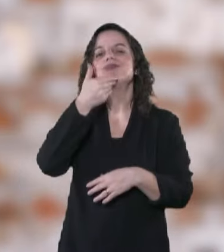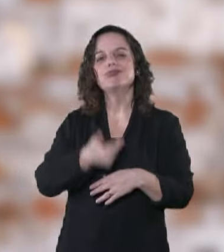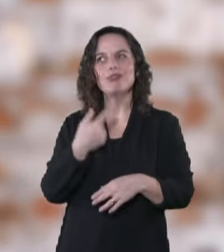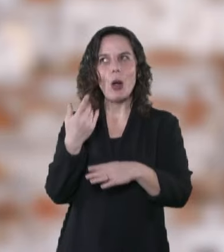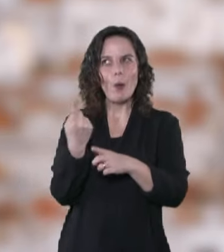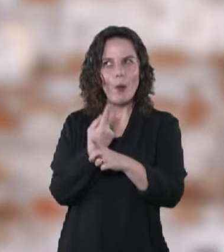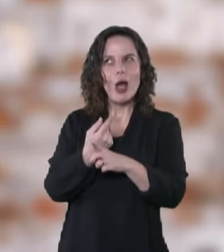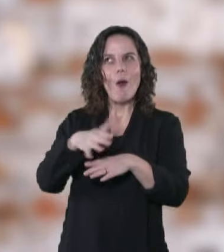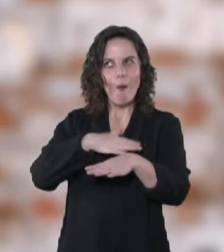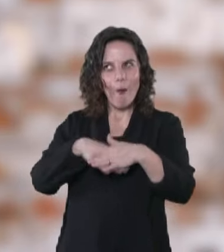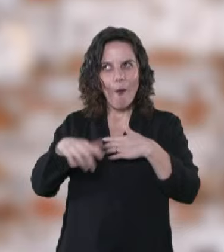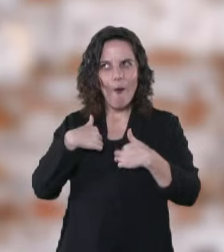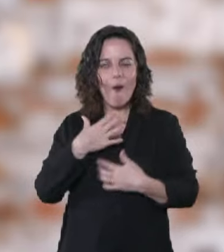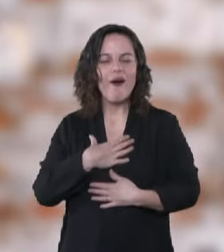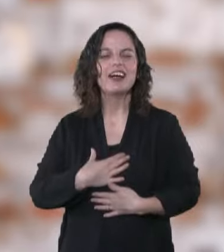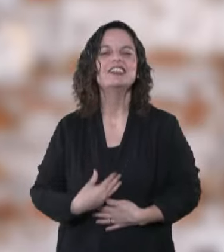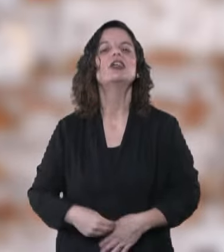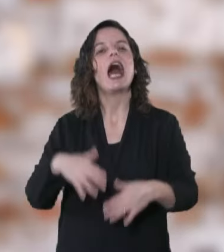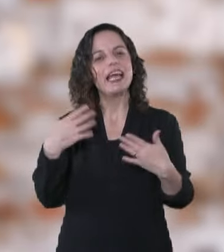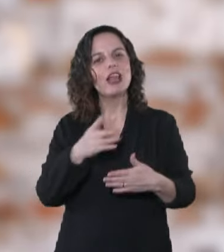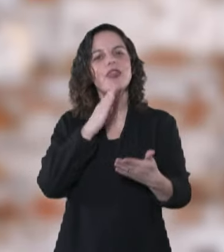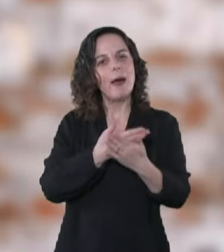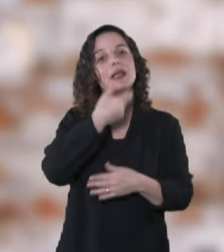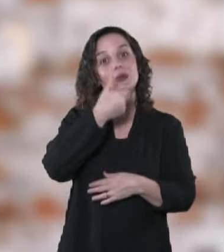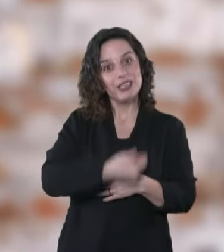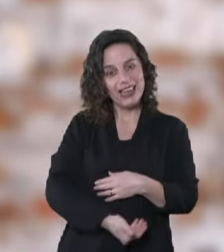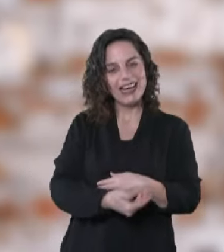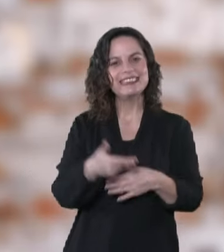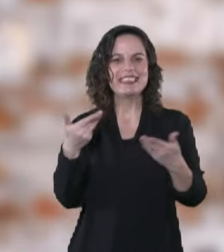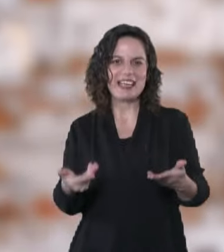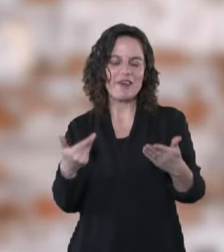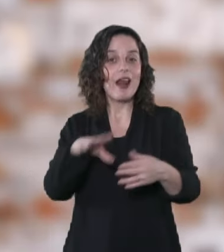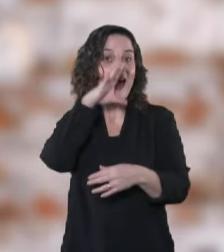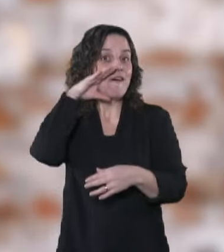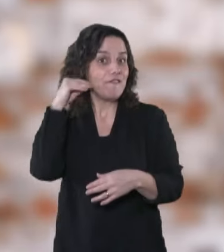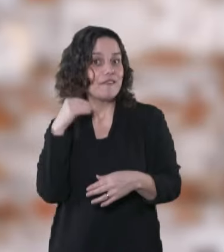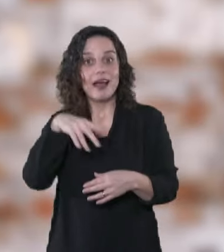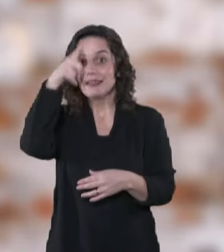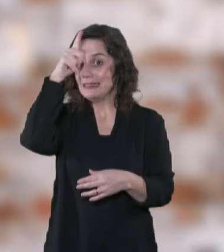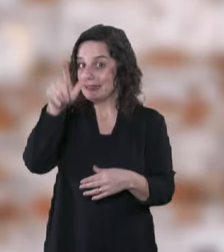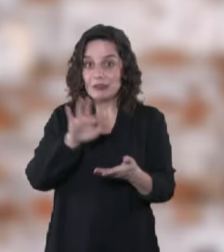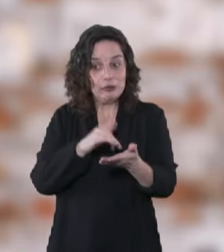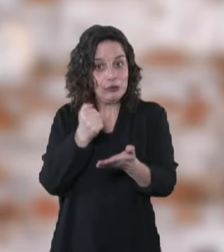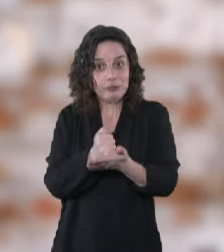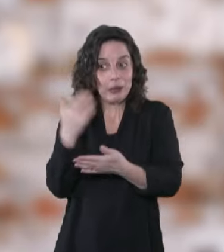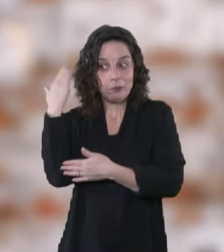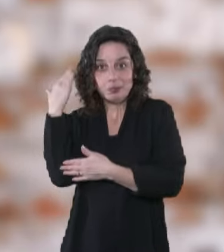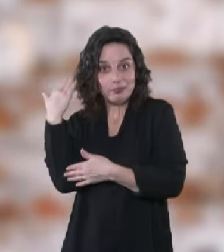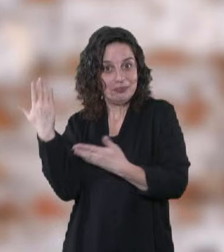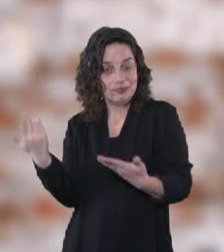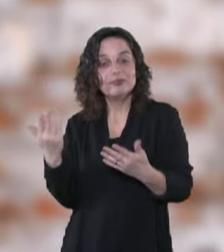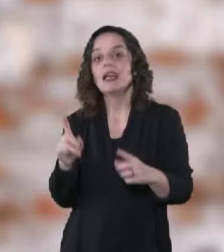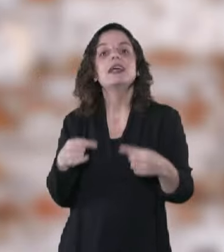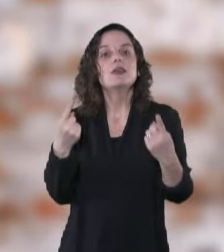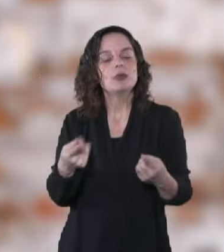que fazemos. Por isso é muito bom sentirmos que temos hoje já adultos a terminarem as suas licenciaturas e depois a